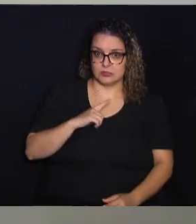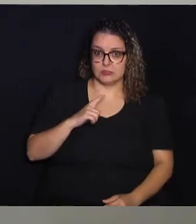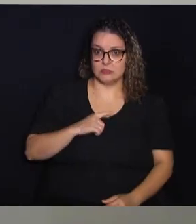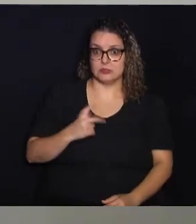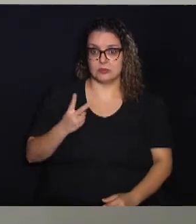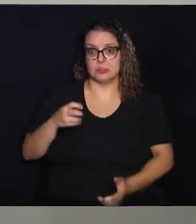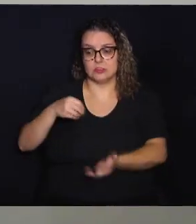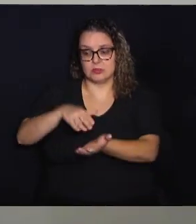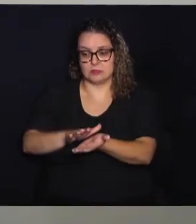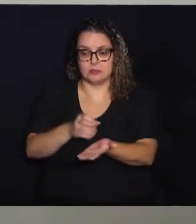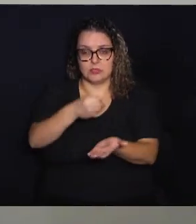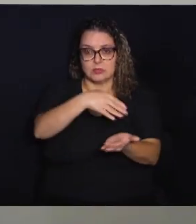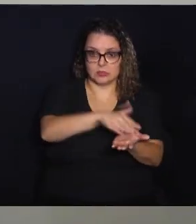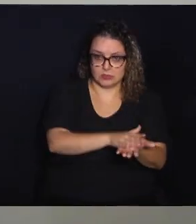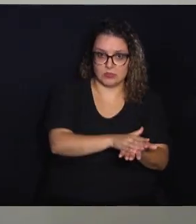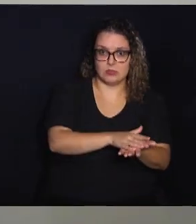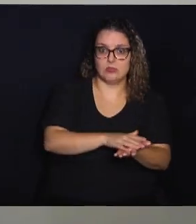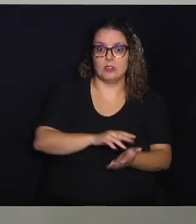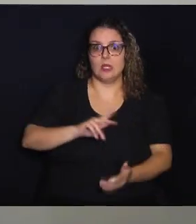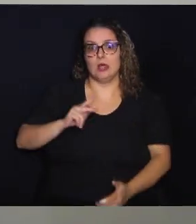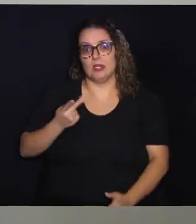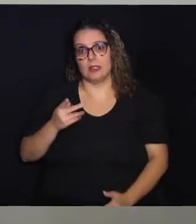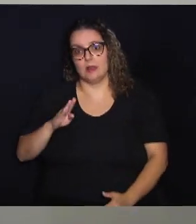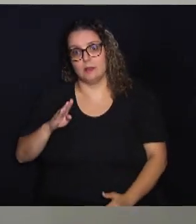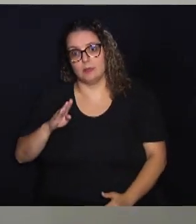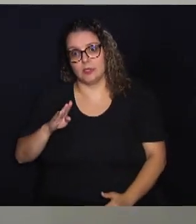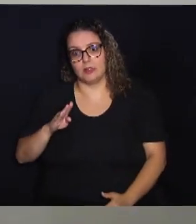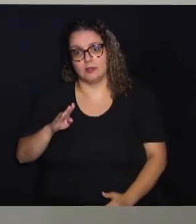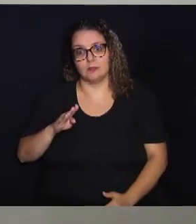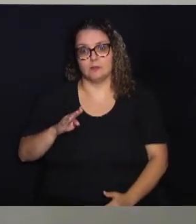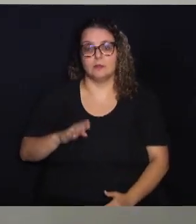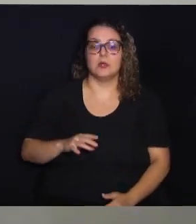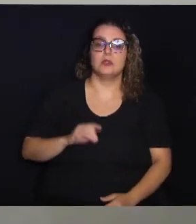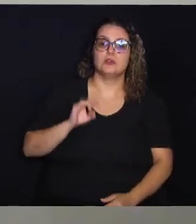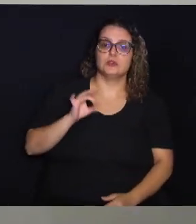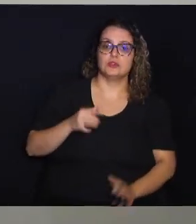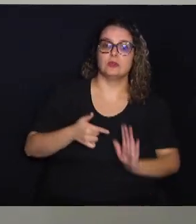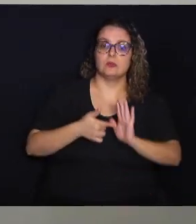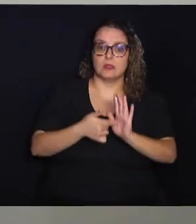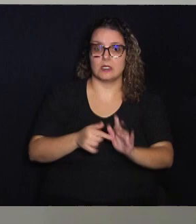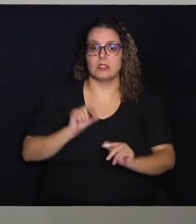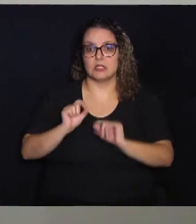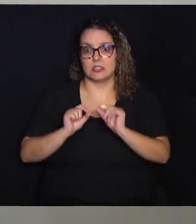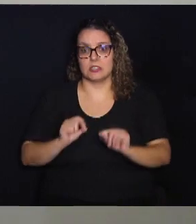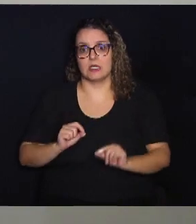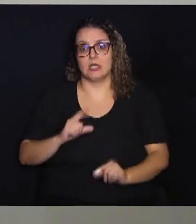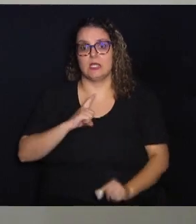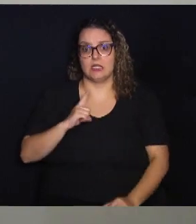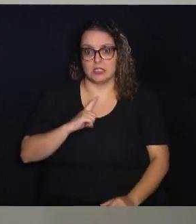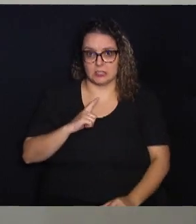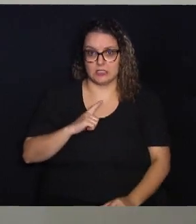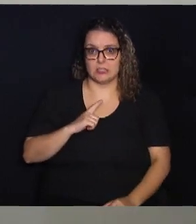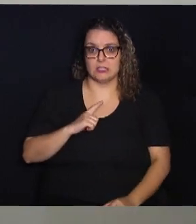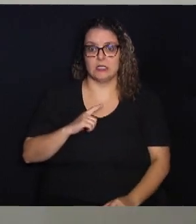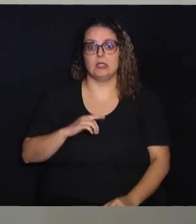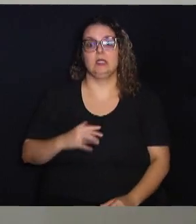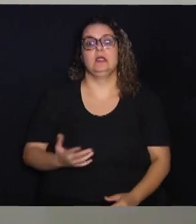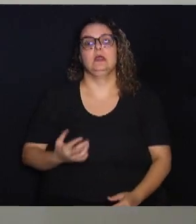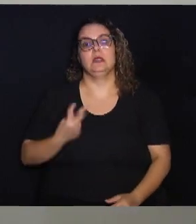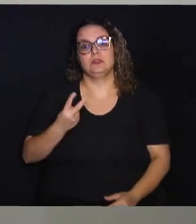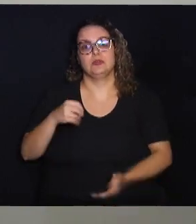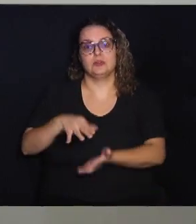2 cópias desse gene HBB mutadas. Então, só vai manifestar a doença quem tem as 2 cópias do gene com uma mutação